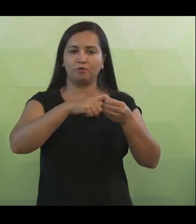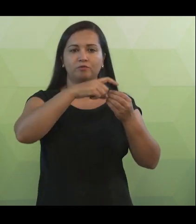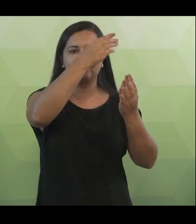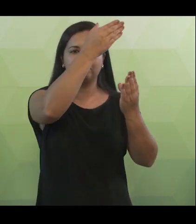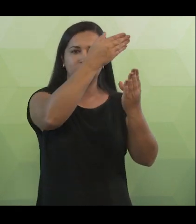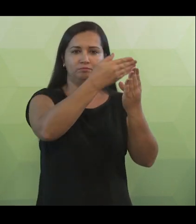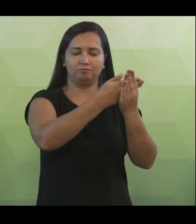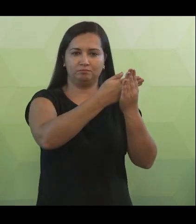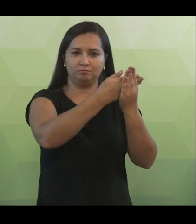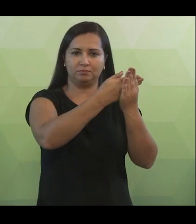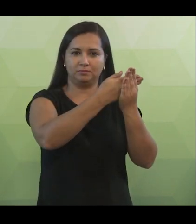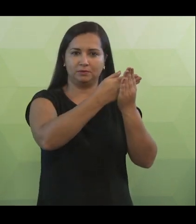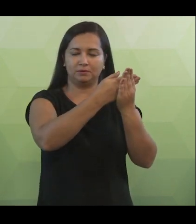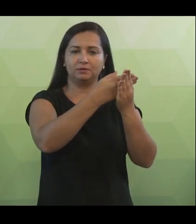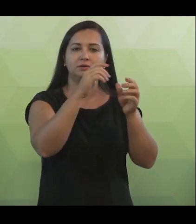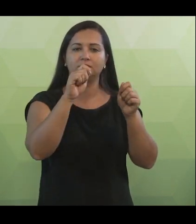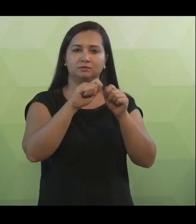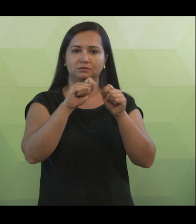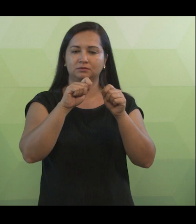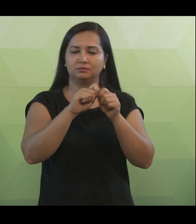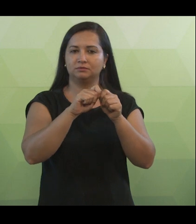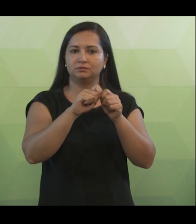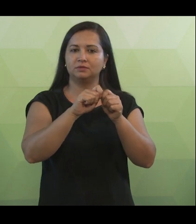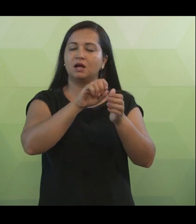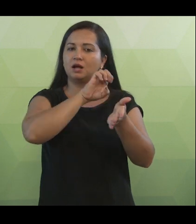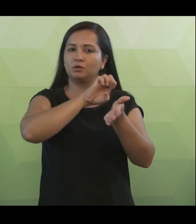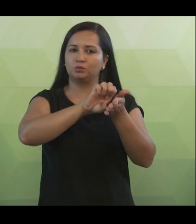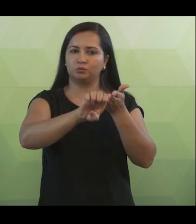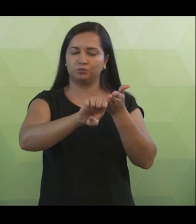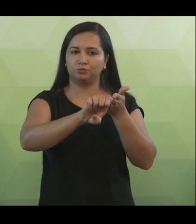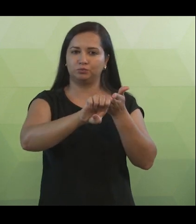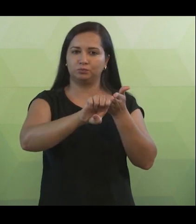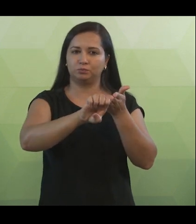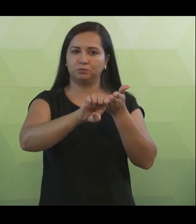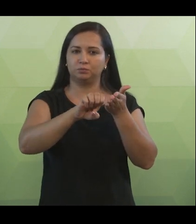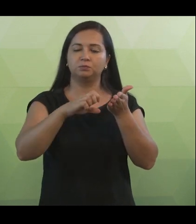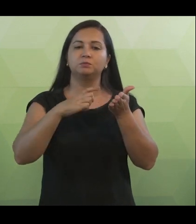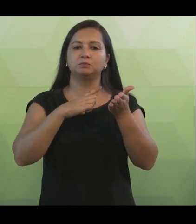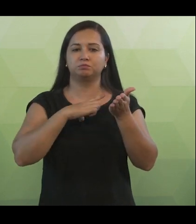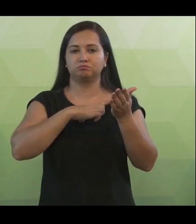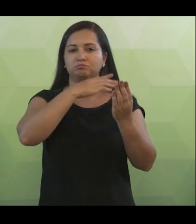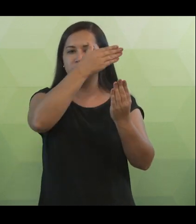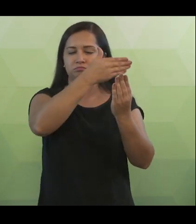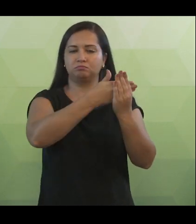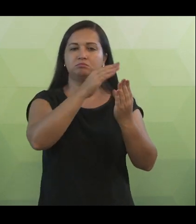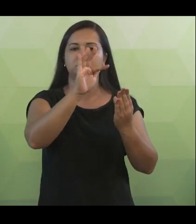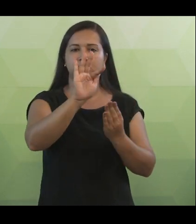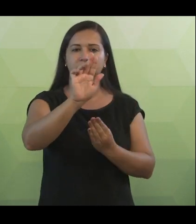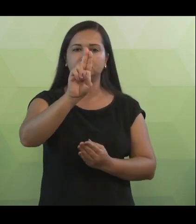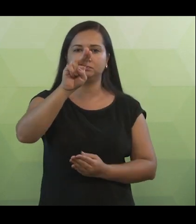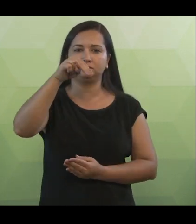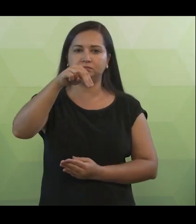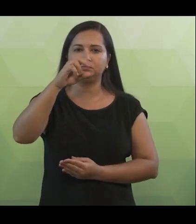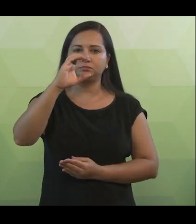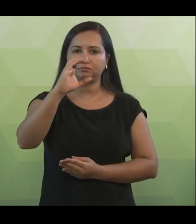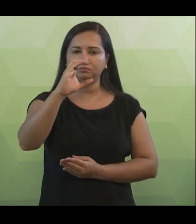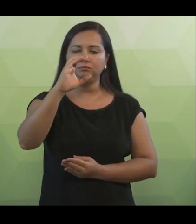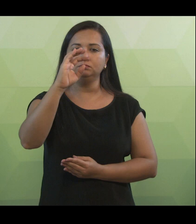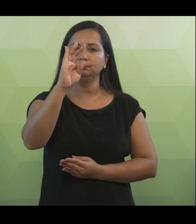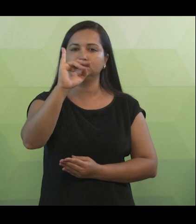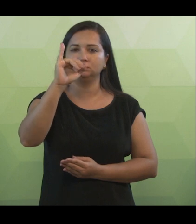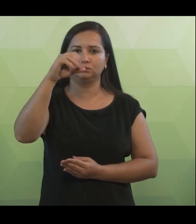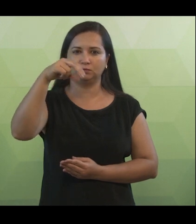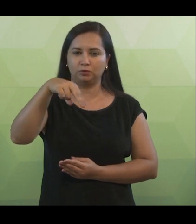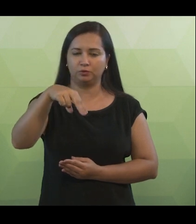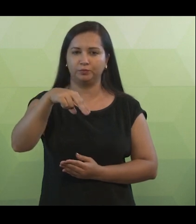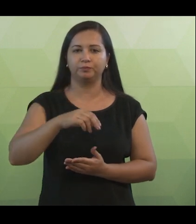de exclusão no módulo de clientes, ou seja, no arquivo Functions. Esta função recebe o